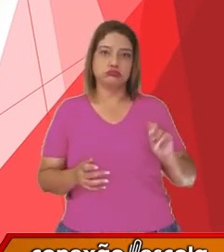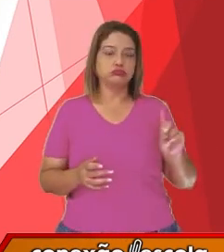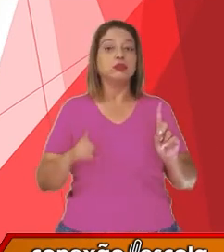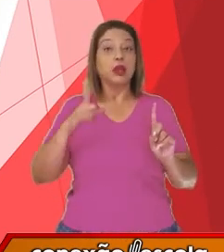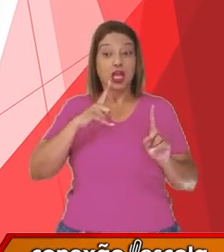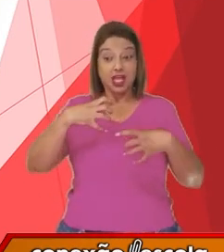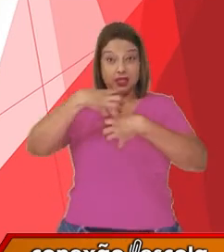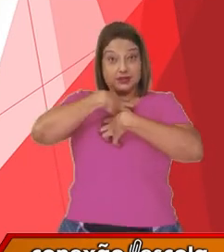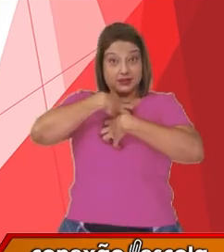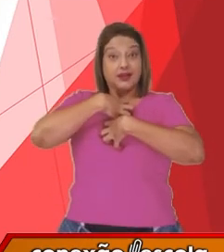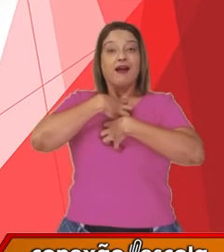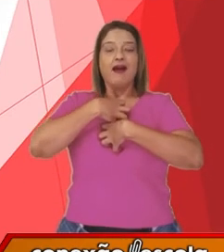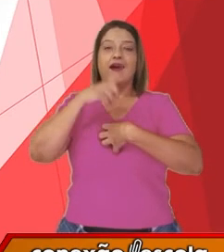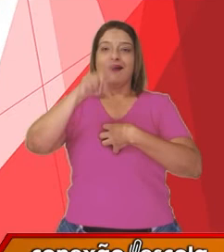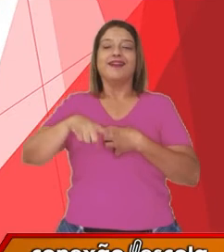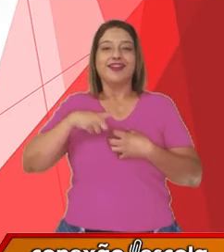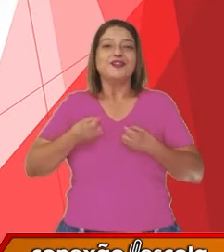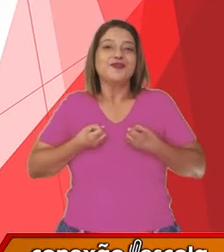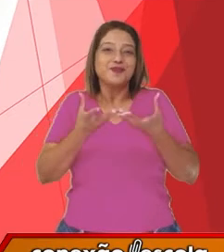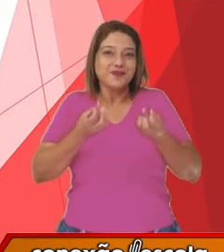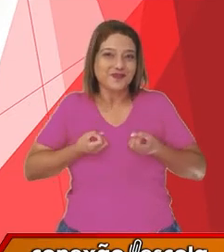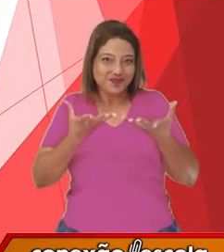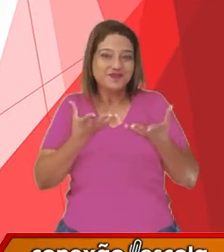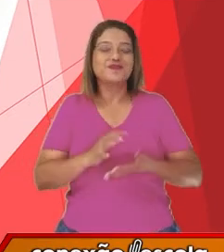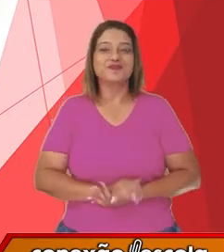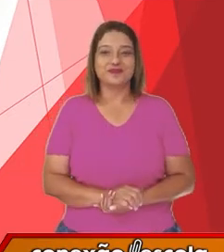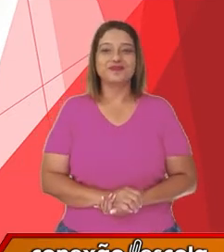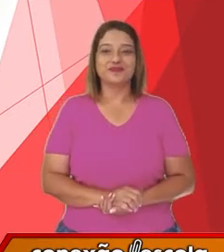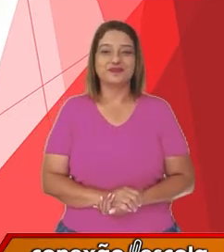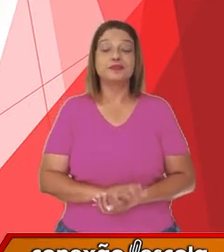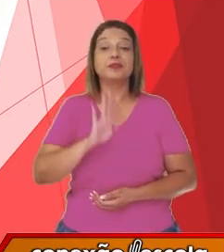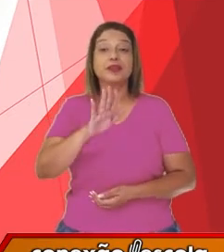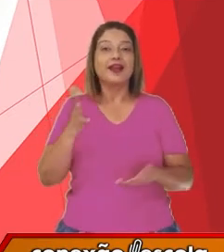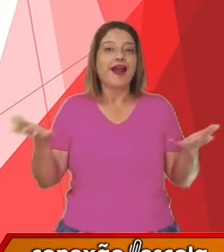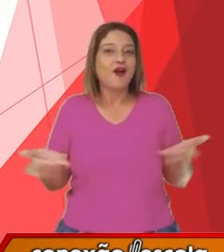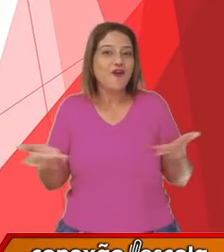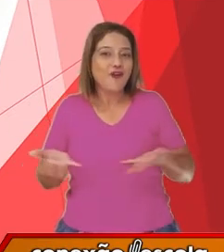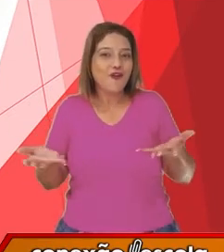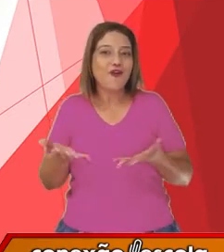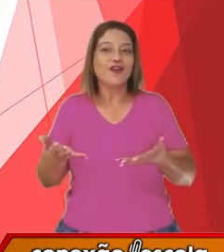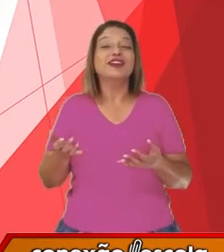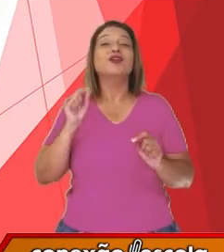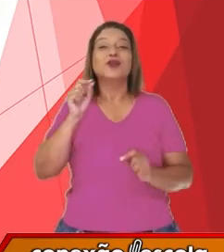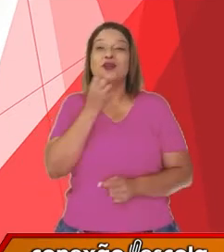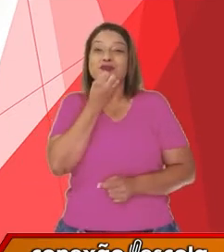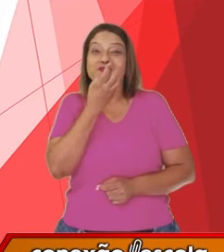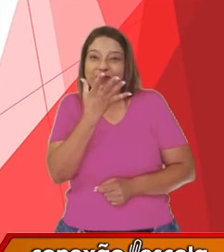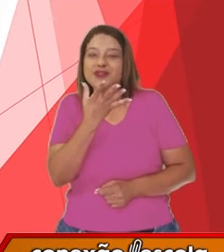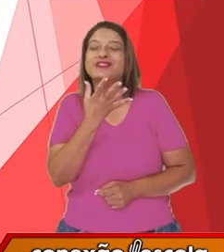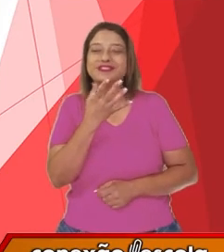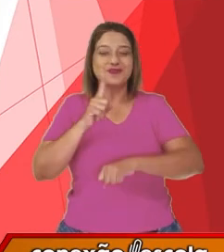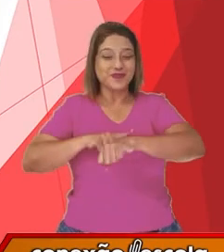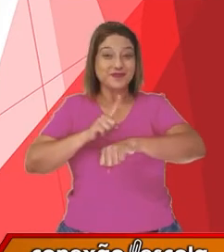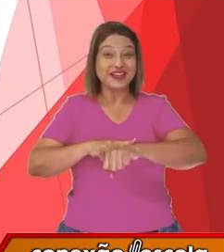tem poesia. Combinado? Chegou um dos nossos momentos preferidos. Momento preferido